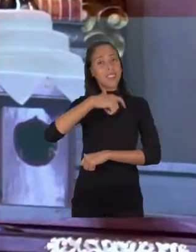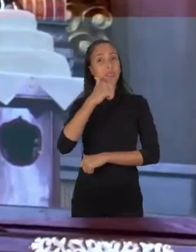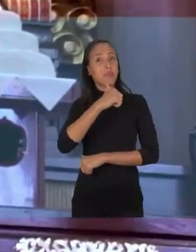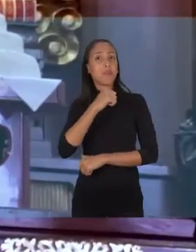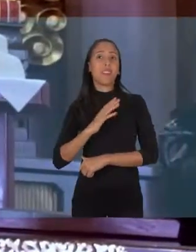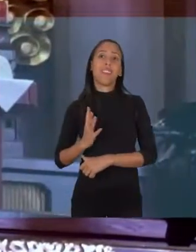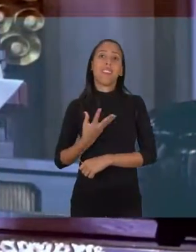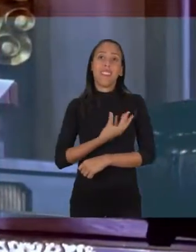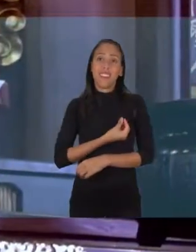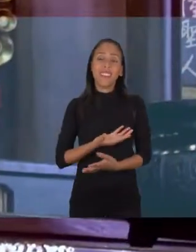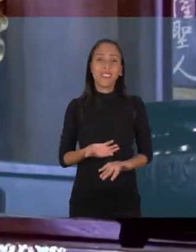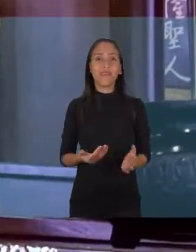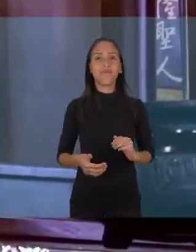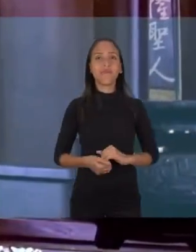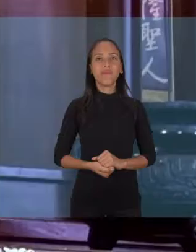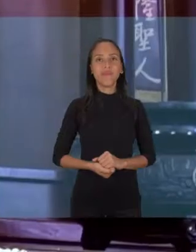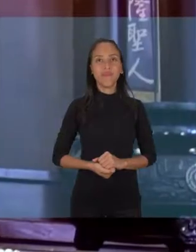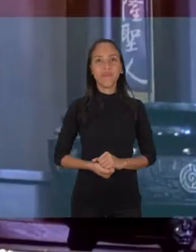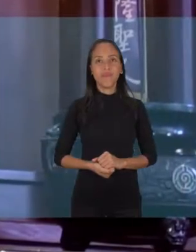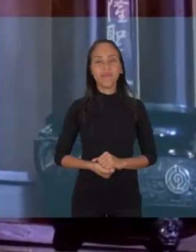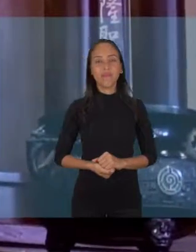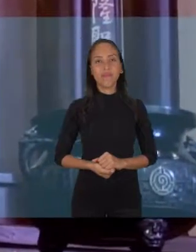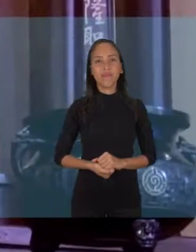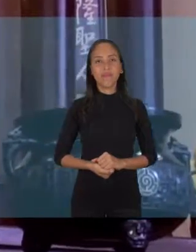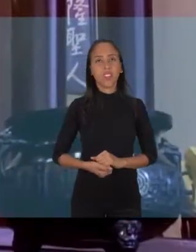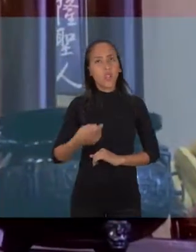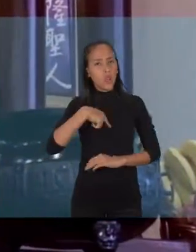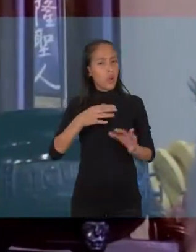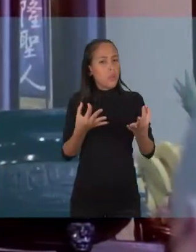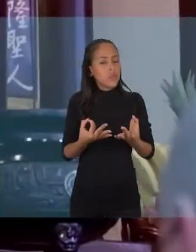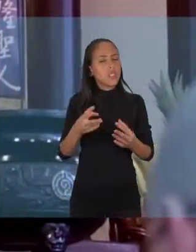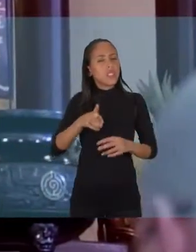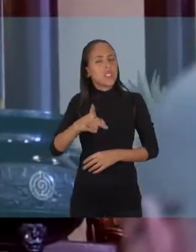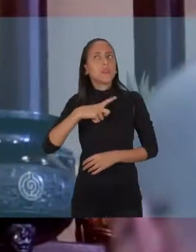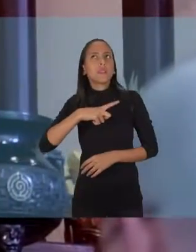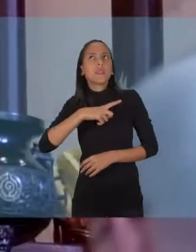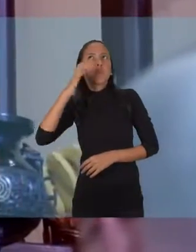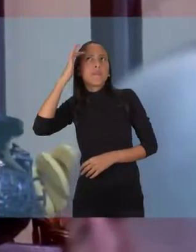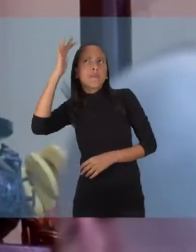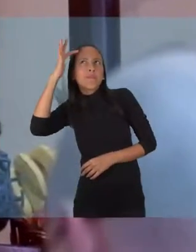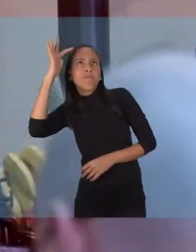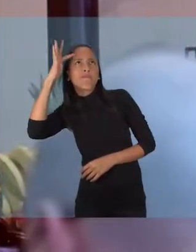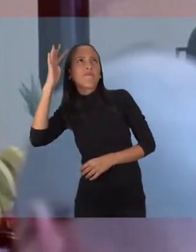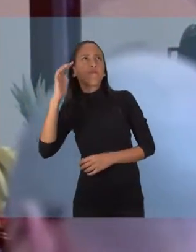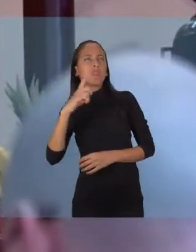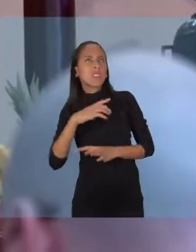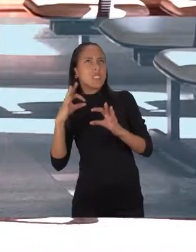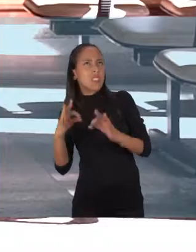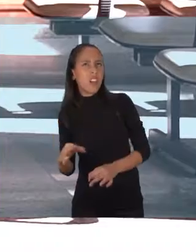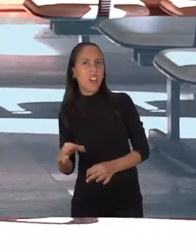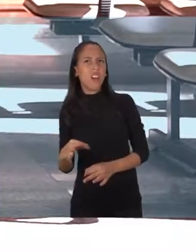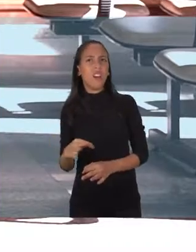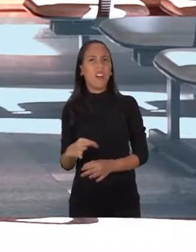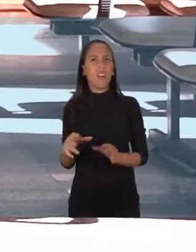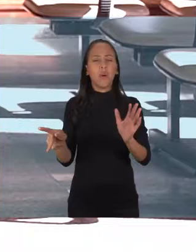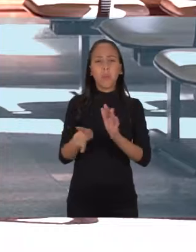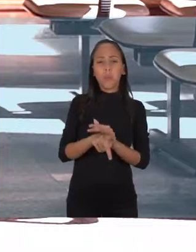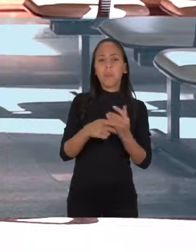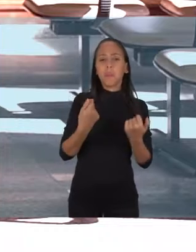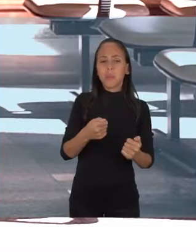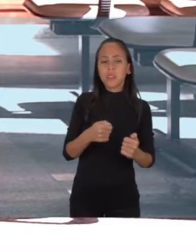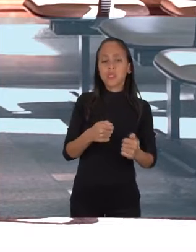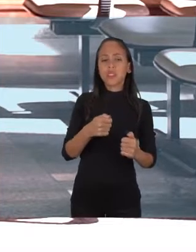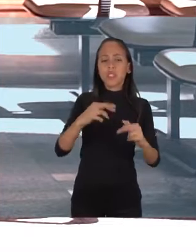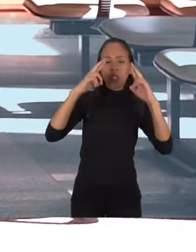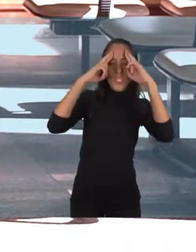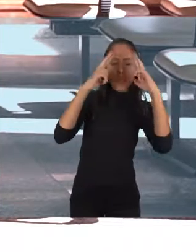A gente que é budista, na verdade, tenta se questionar o tempo todo. Isso é certo? Isso está de acordo com o princípio da compaixão?